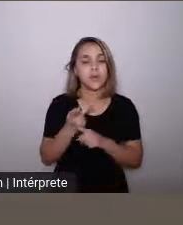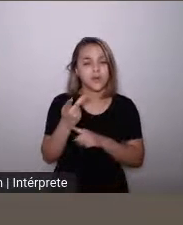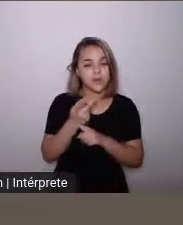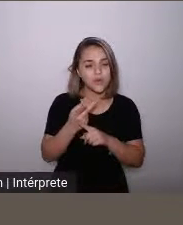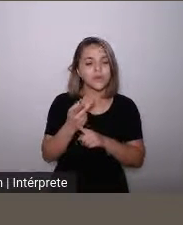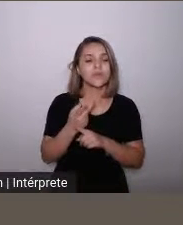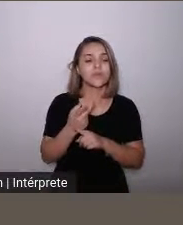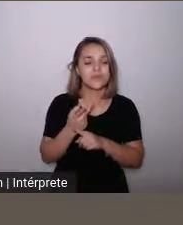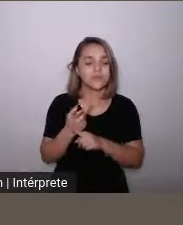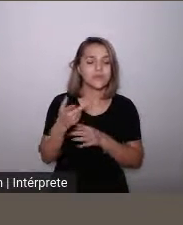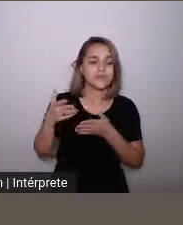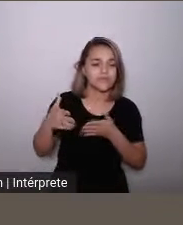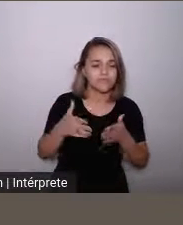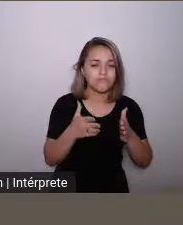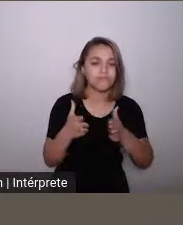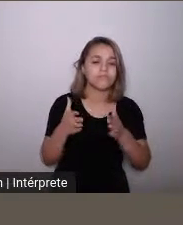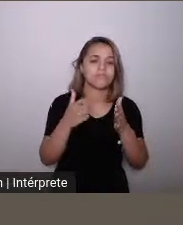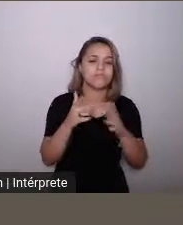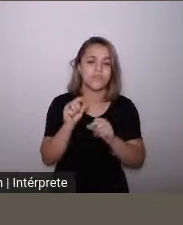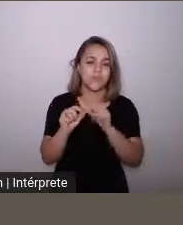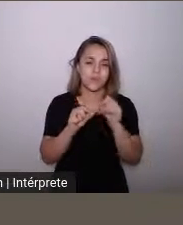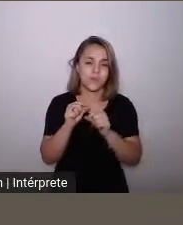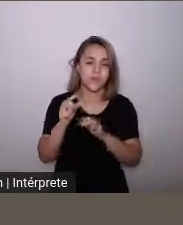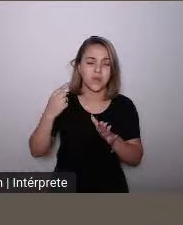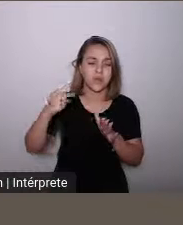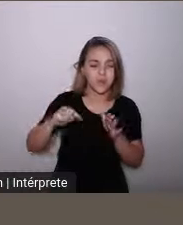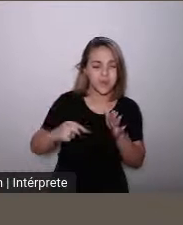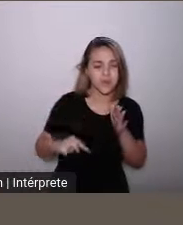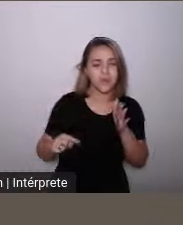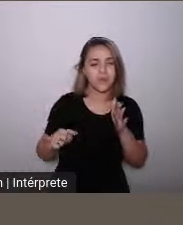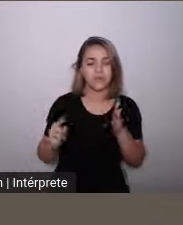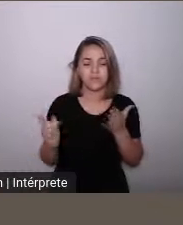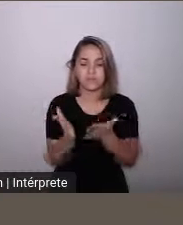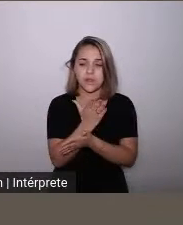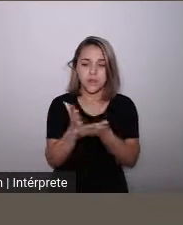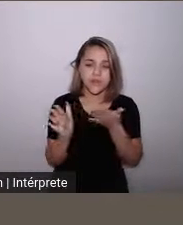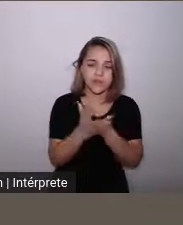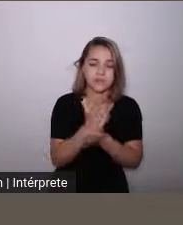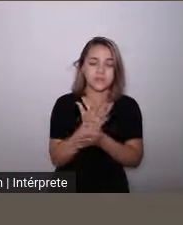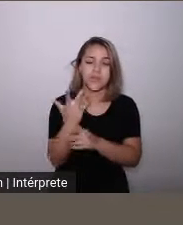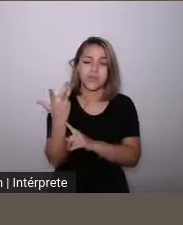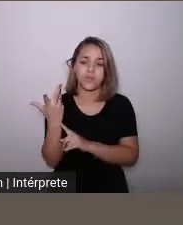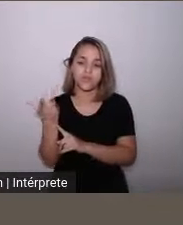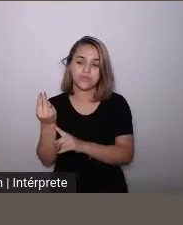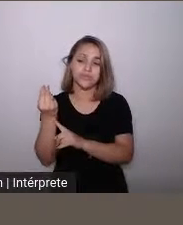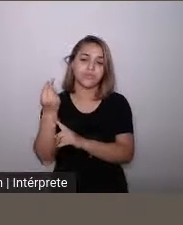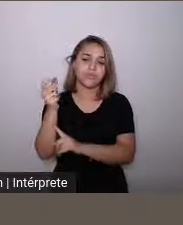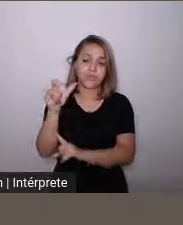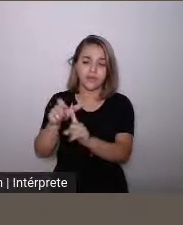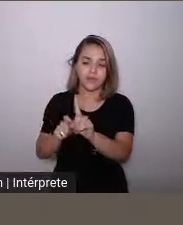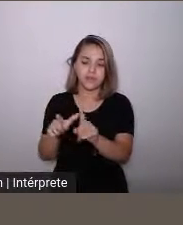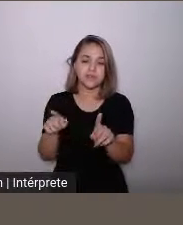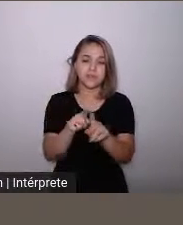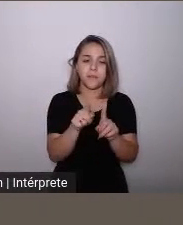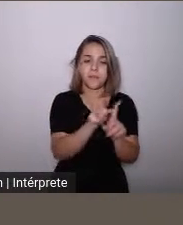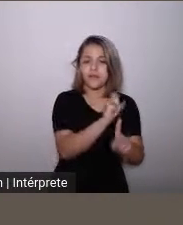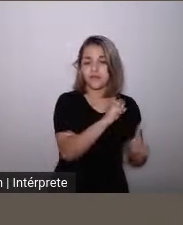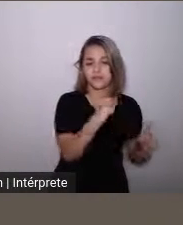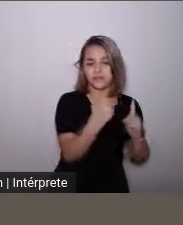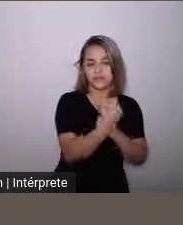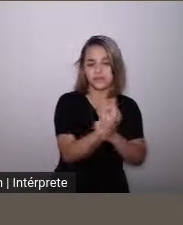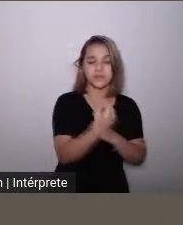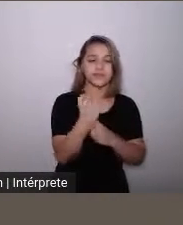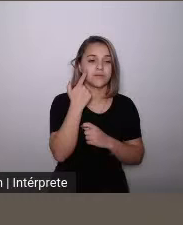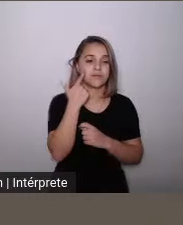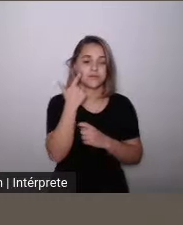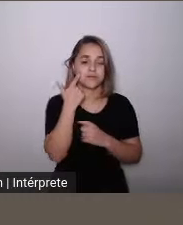dos decadentistas, alarga-se o abismo entre o artista e a sociedade, iniciado com o romantismo. O Watt romântico vê que sua voz não é